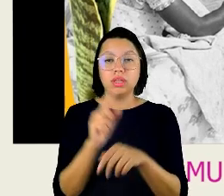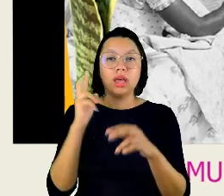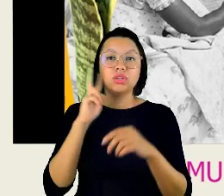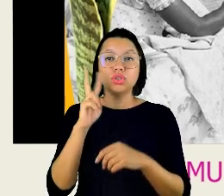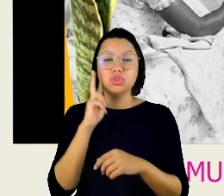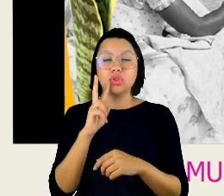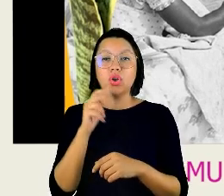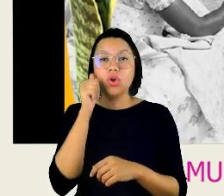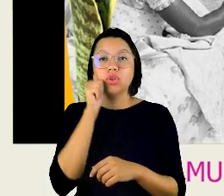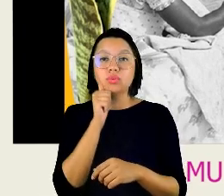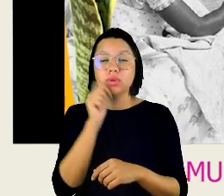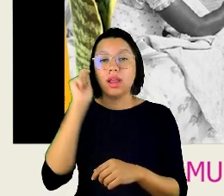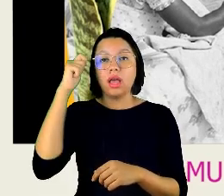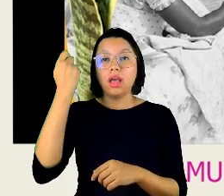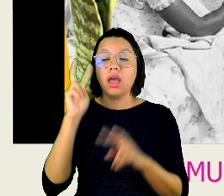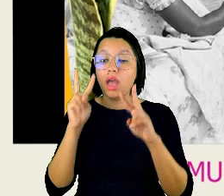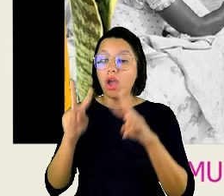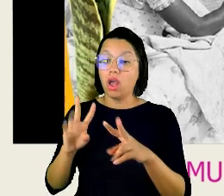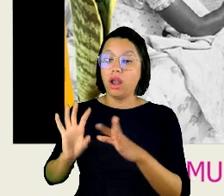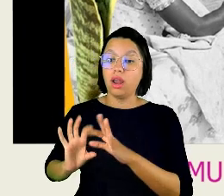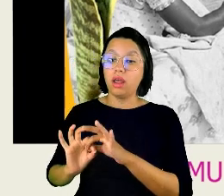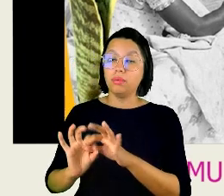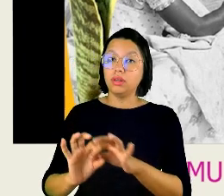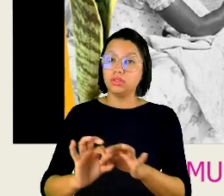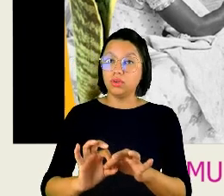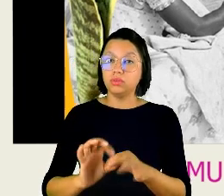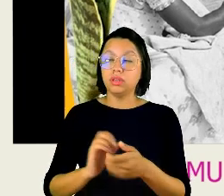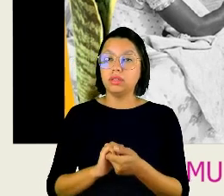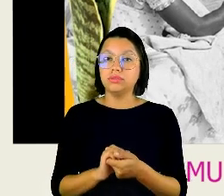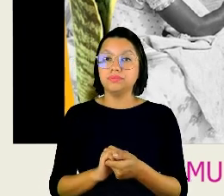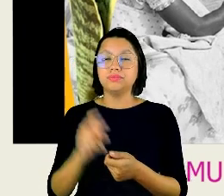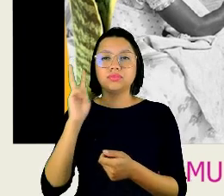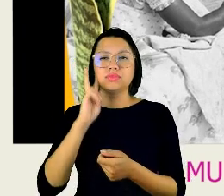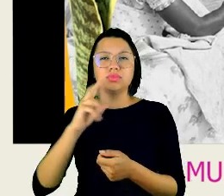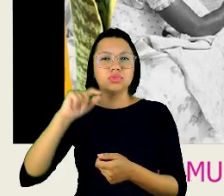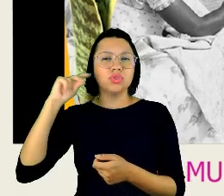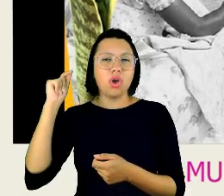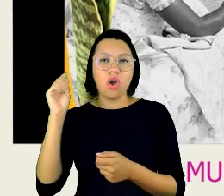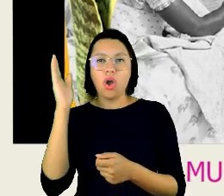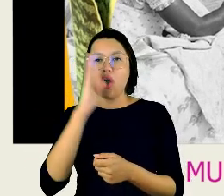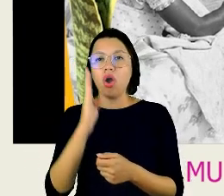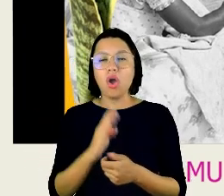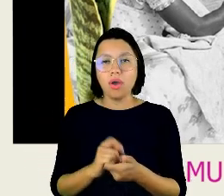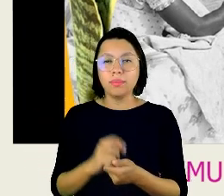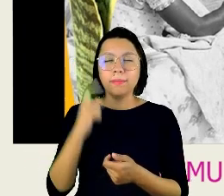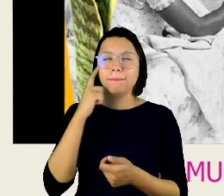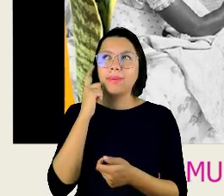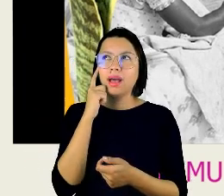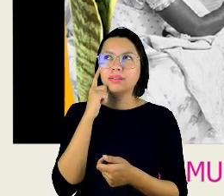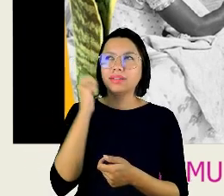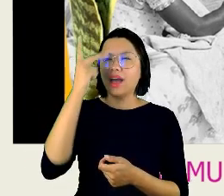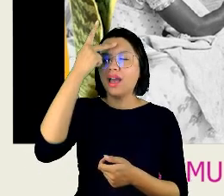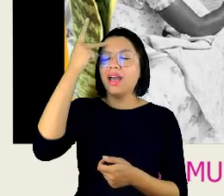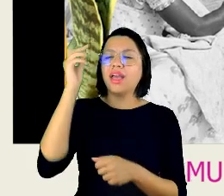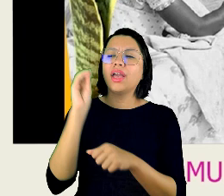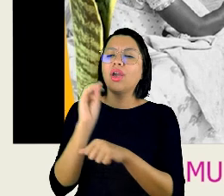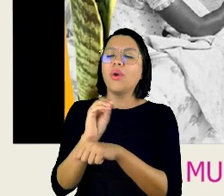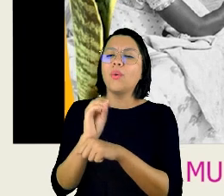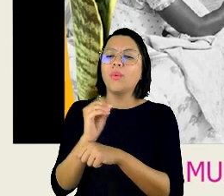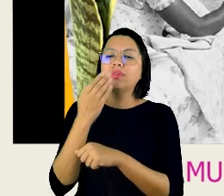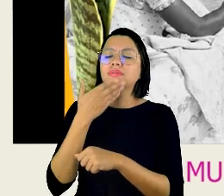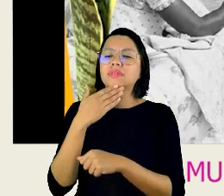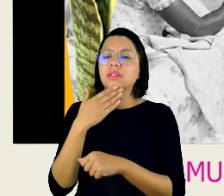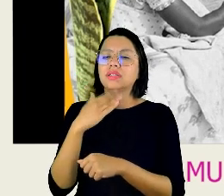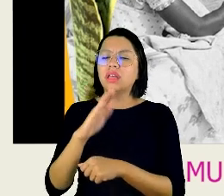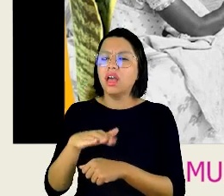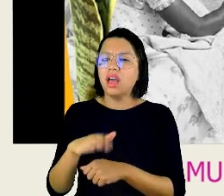história das mulheres negras, é olhar para esse contexto, né, histórico no Brasil e pensar quem que cuida das crianças, quem que